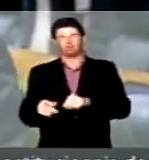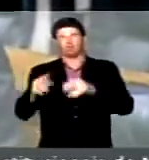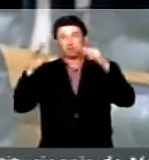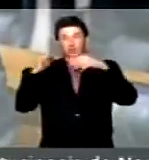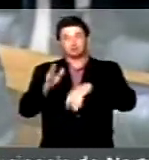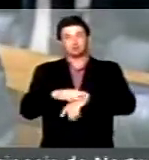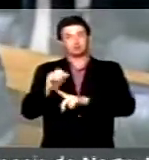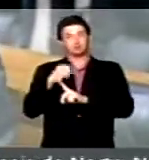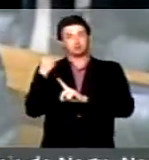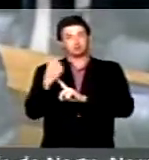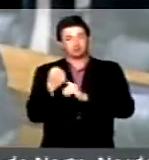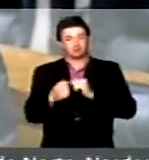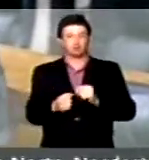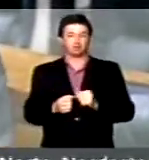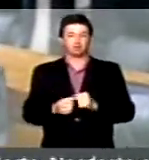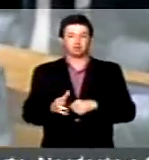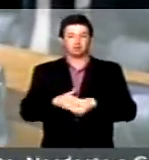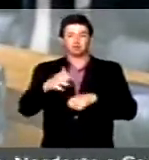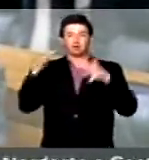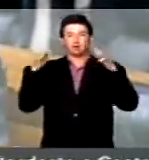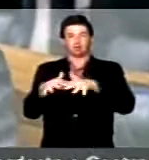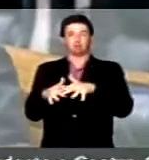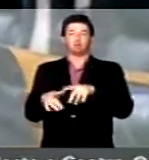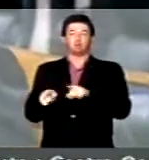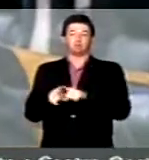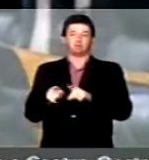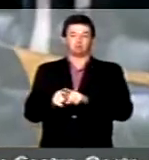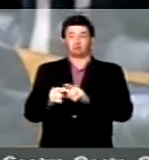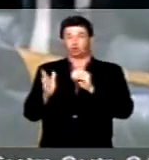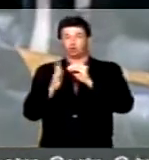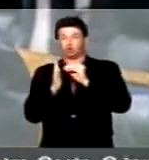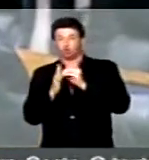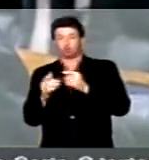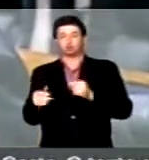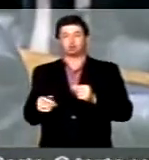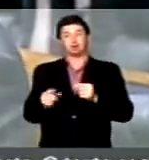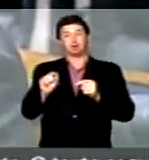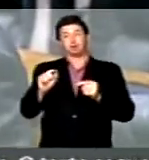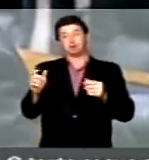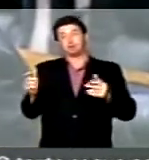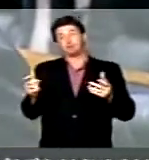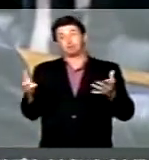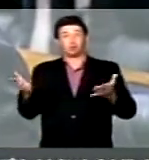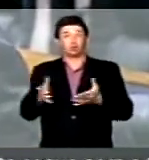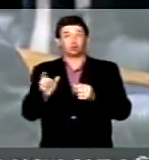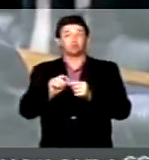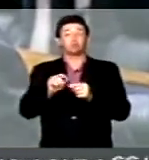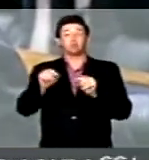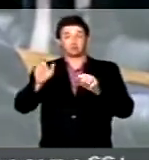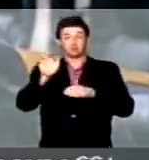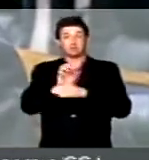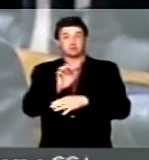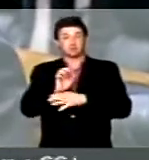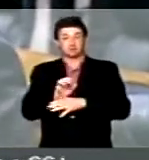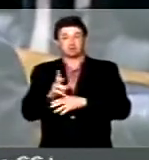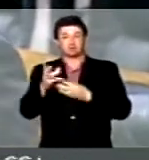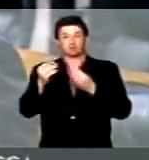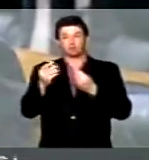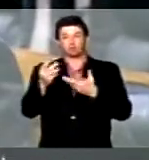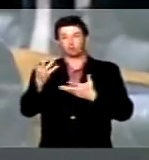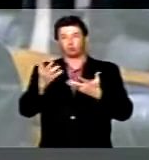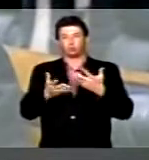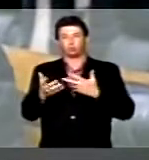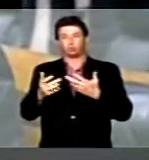às questões sociais, mais atento à questão indígena, que hoje coloca o estado numa situação de